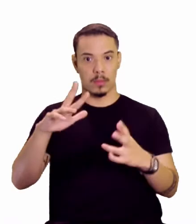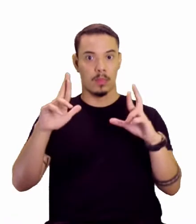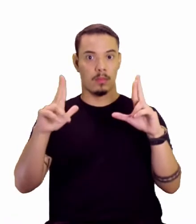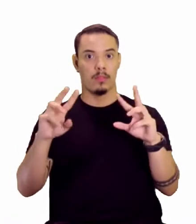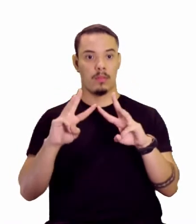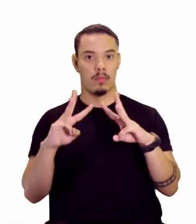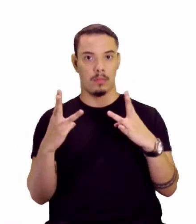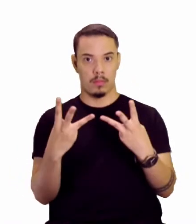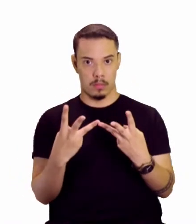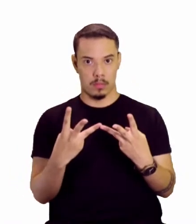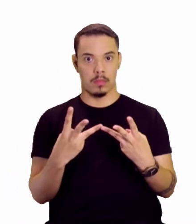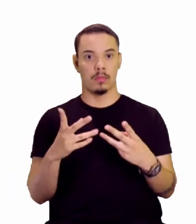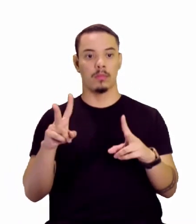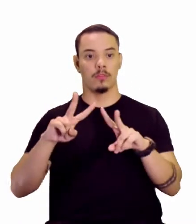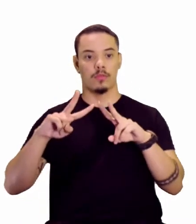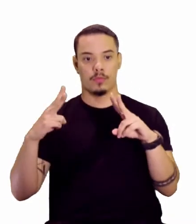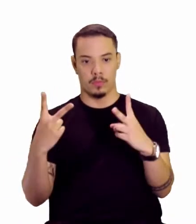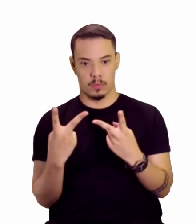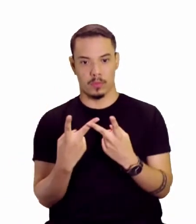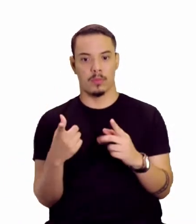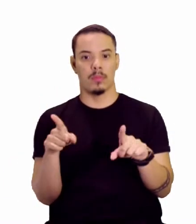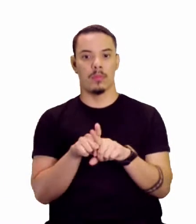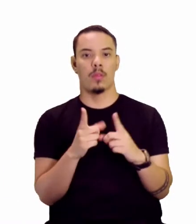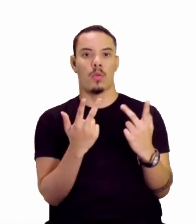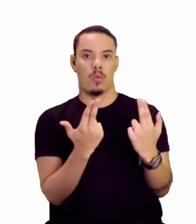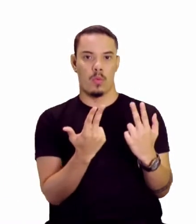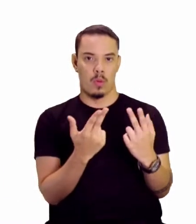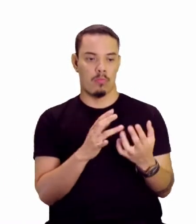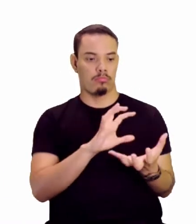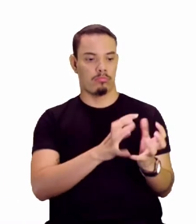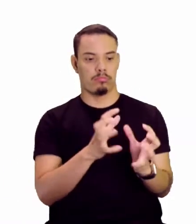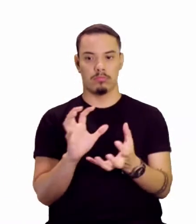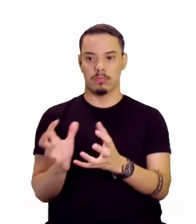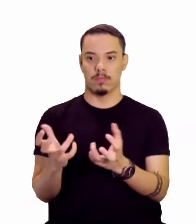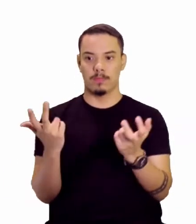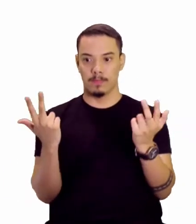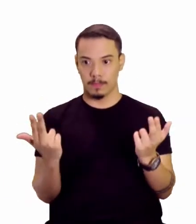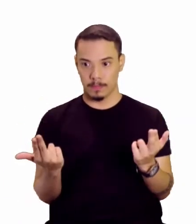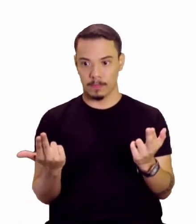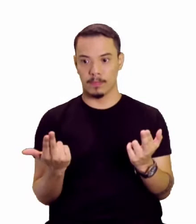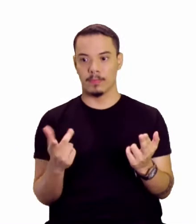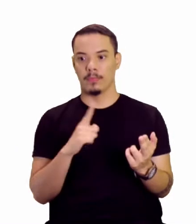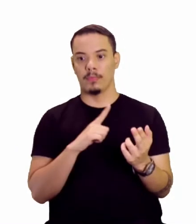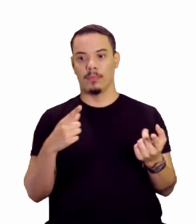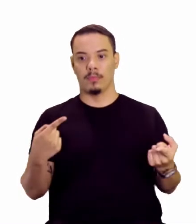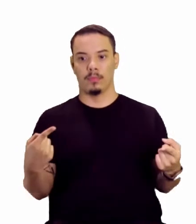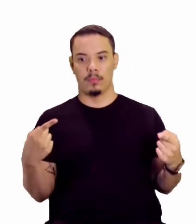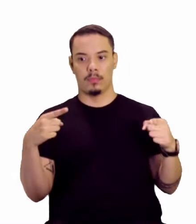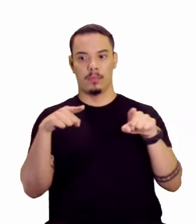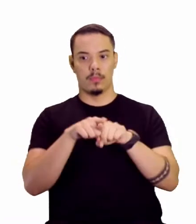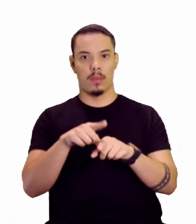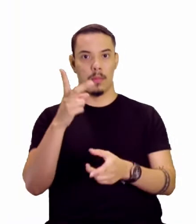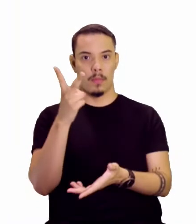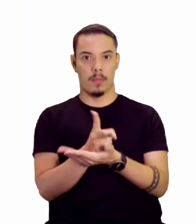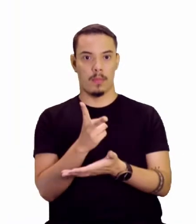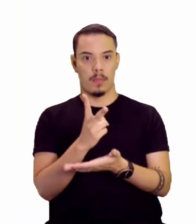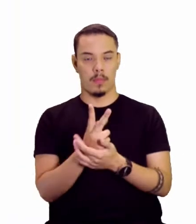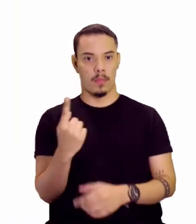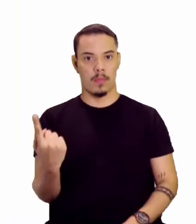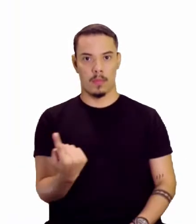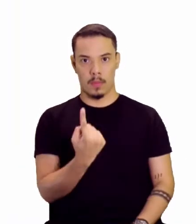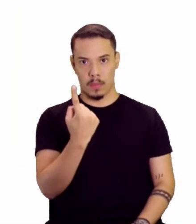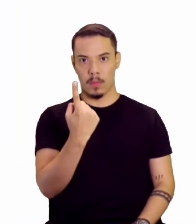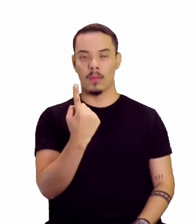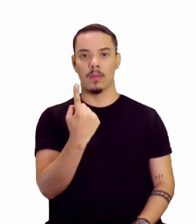diferentes, com volumes e formas iguais, tipo duas esferas, né? Simultaneamente de uma mesma altura